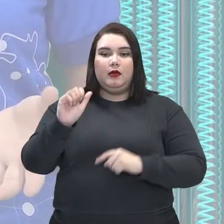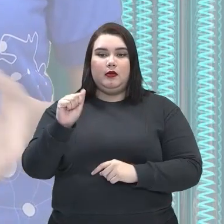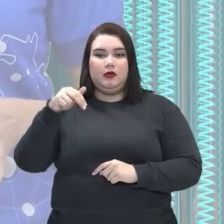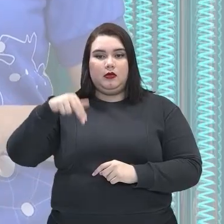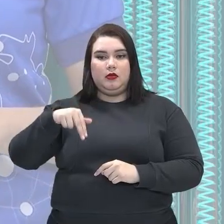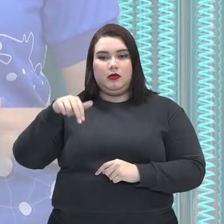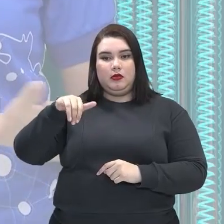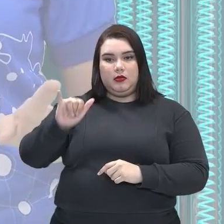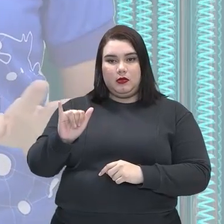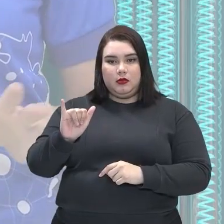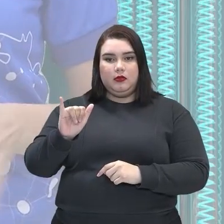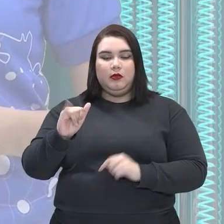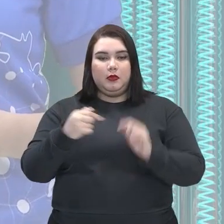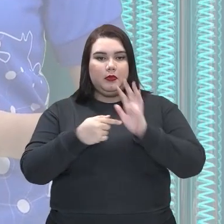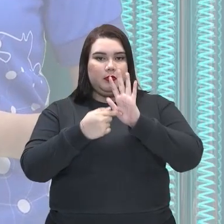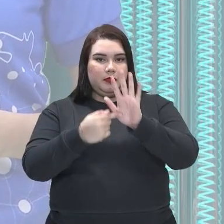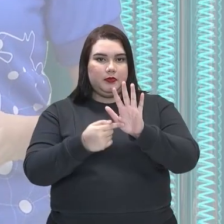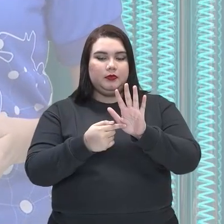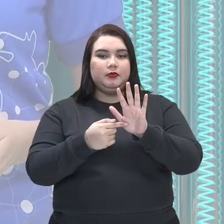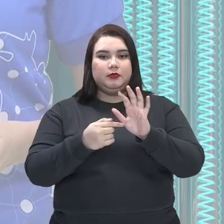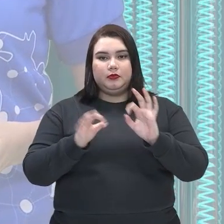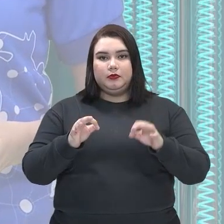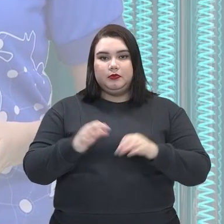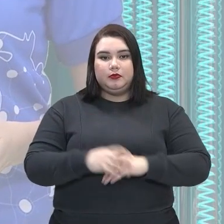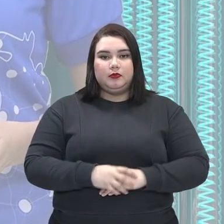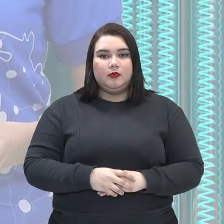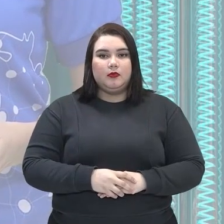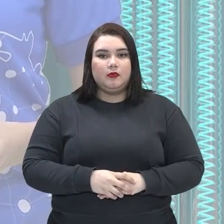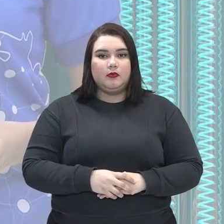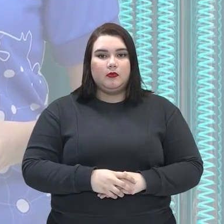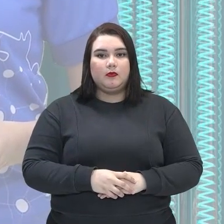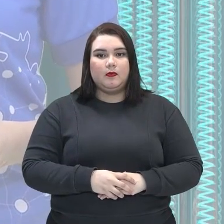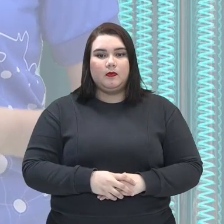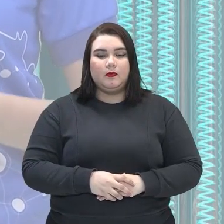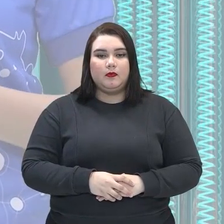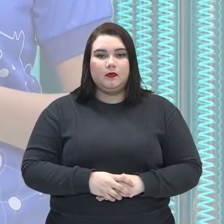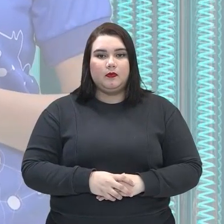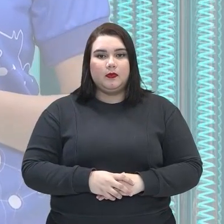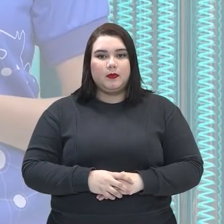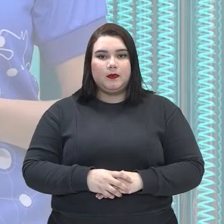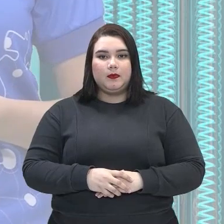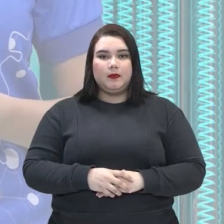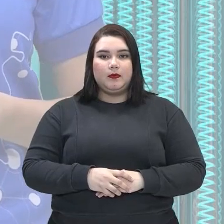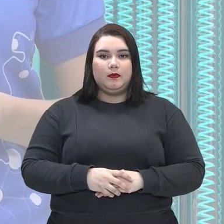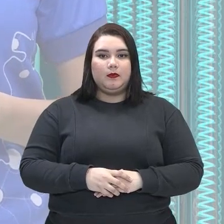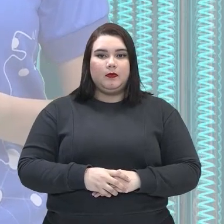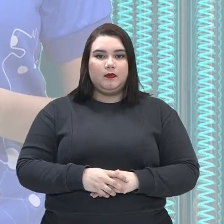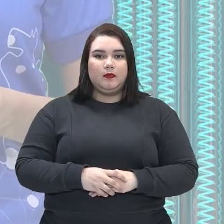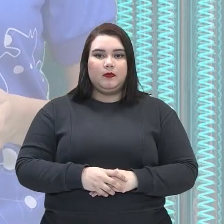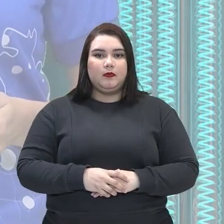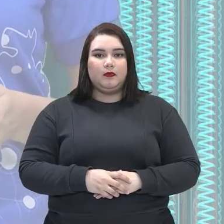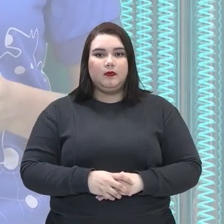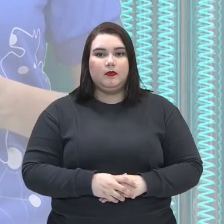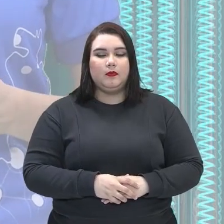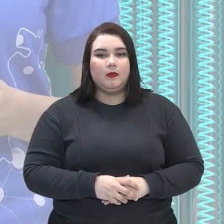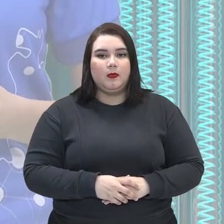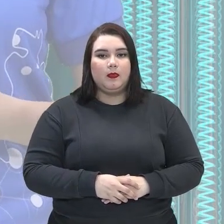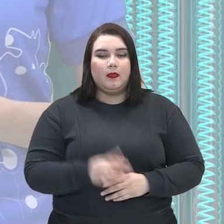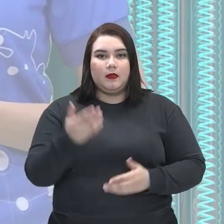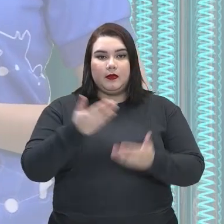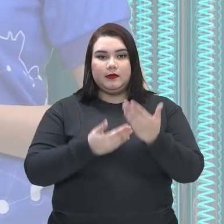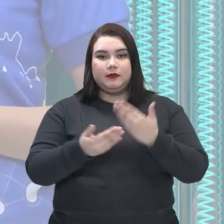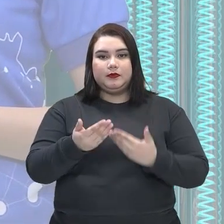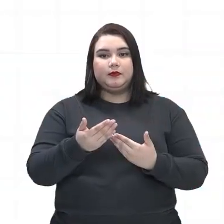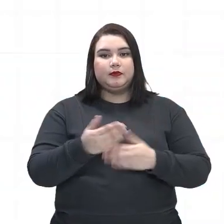né? Essa falta de, ok? Então, não tenho nenhum dinheiro agora. Vamos ver um pouquinho mais